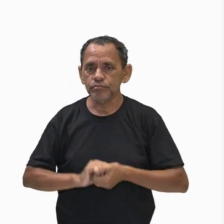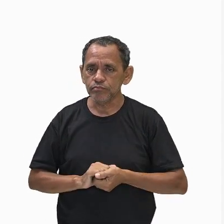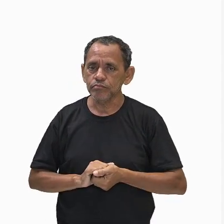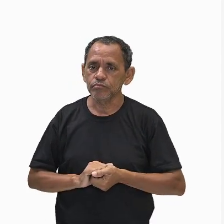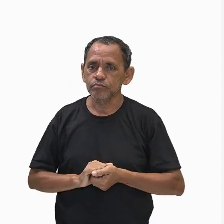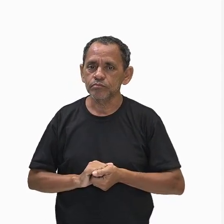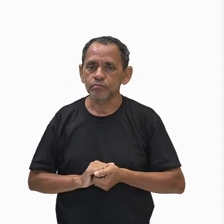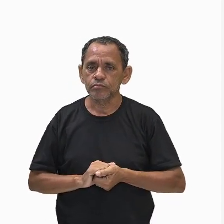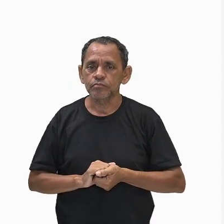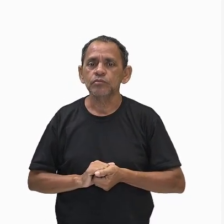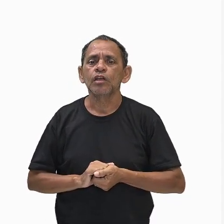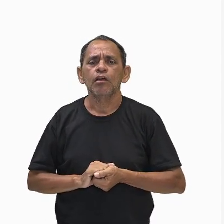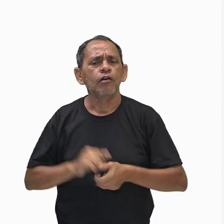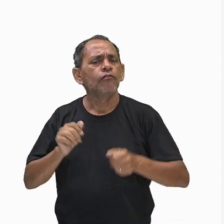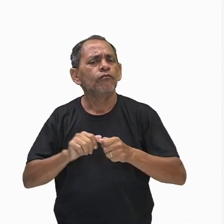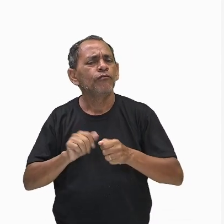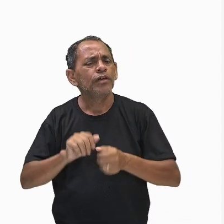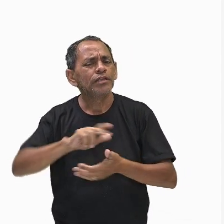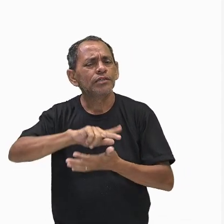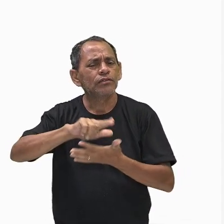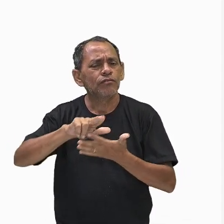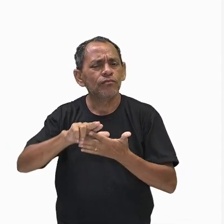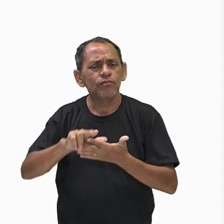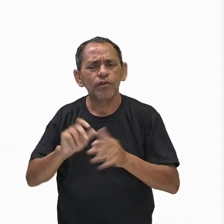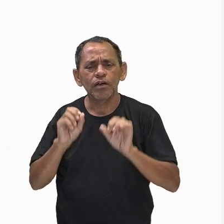muito realizadas ali